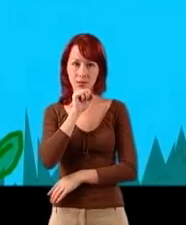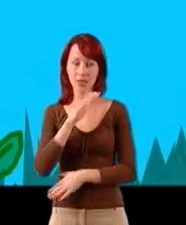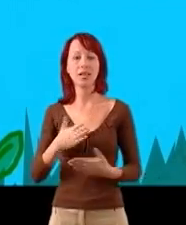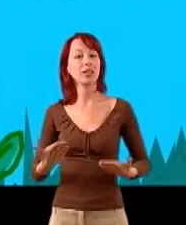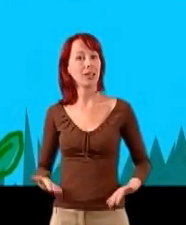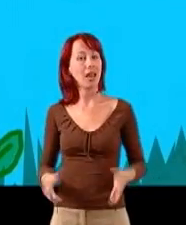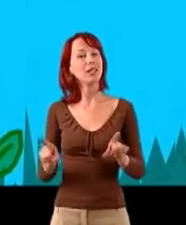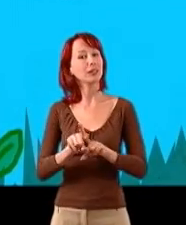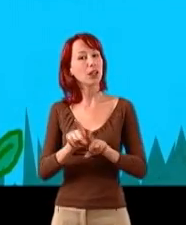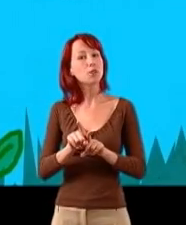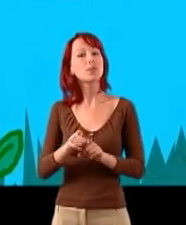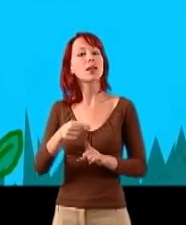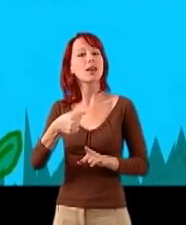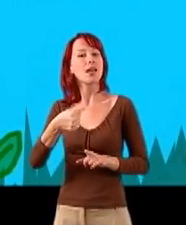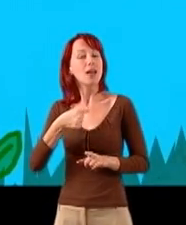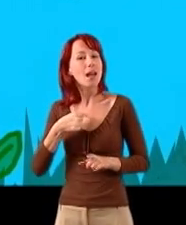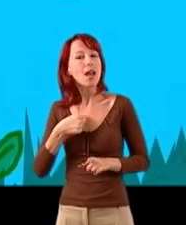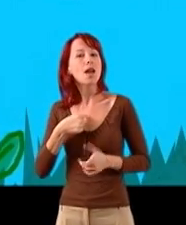né? Eu